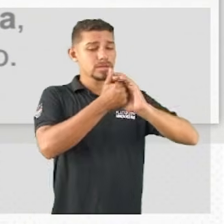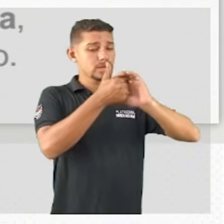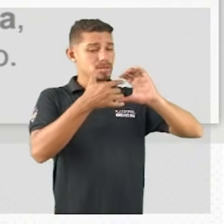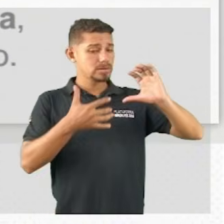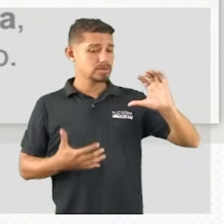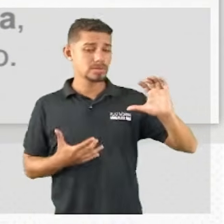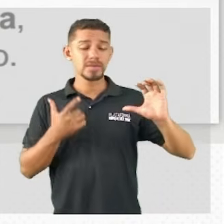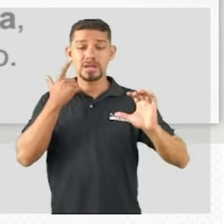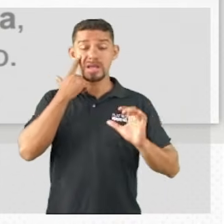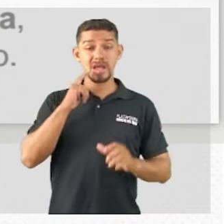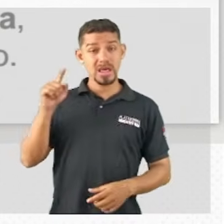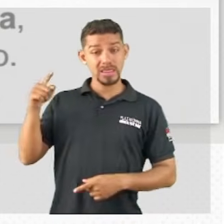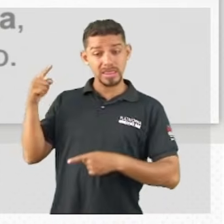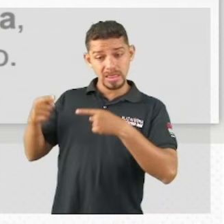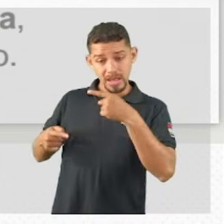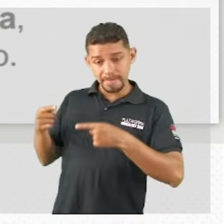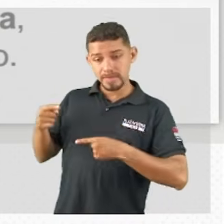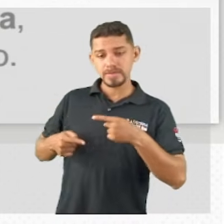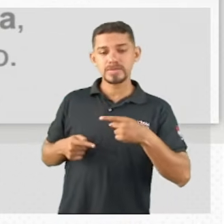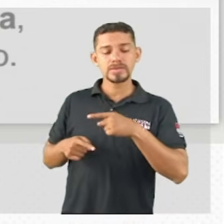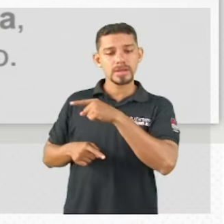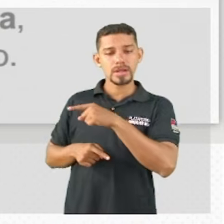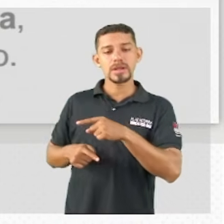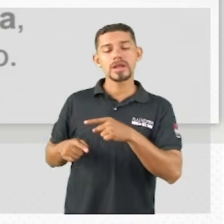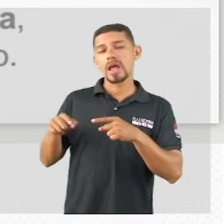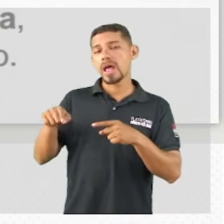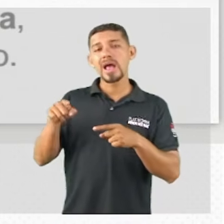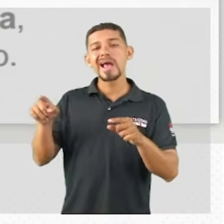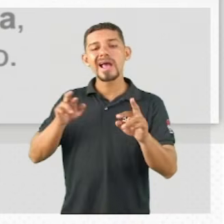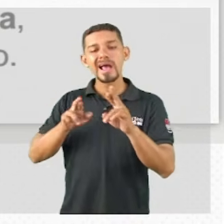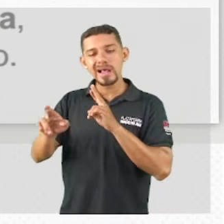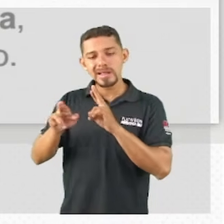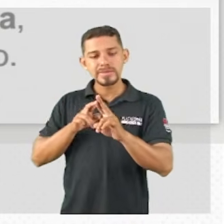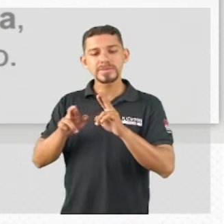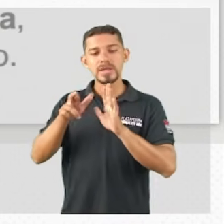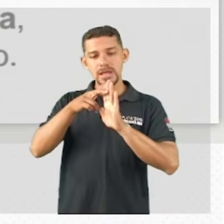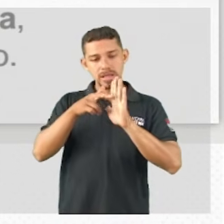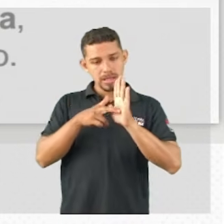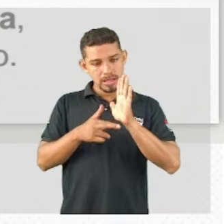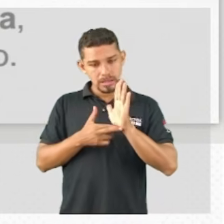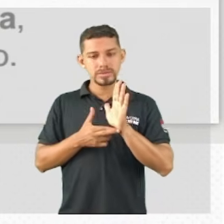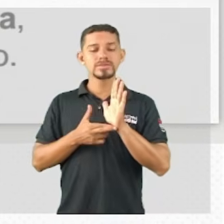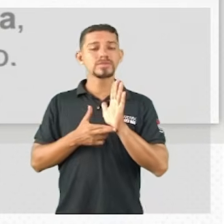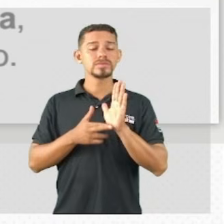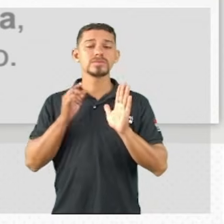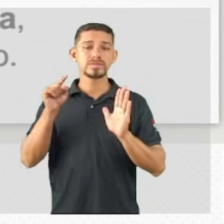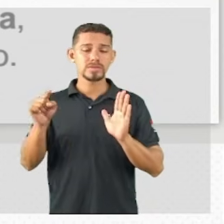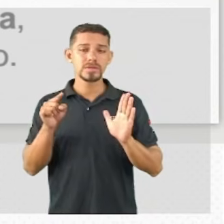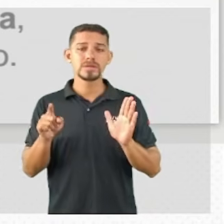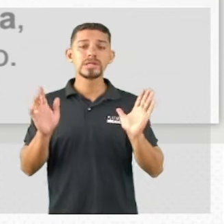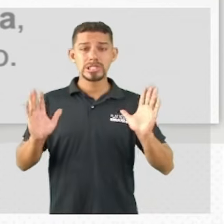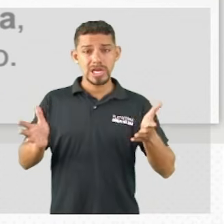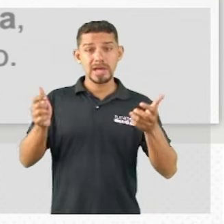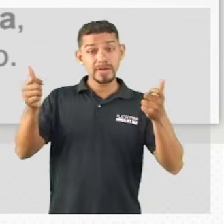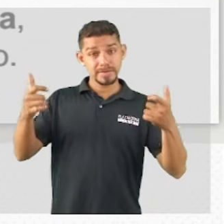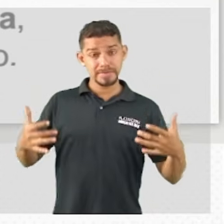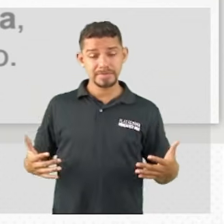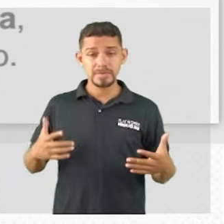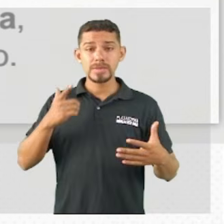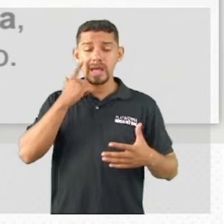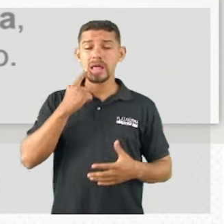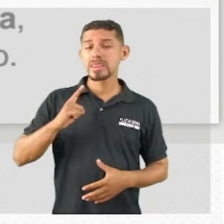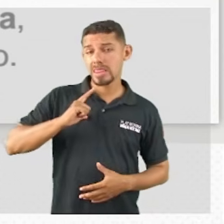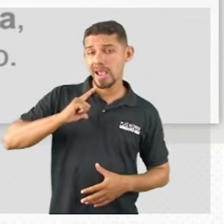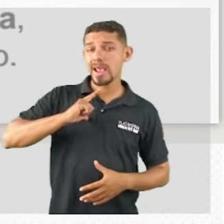relacionadas a esse debate, né, regrado, em relação às regras estabelecidas, né, que eu já falei, que a gente existe